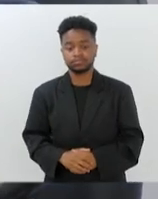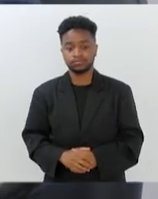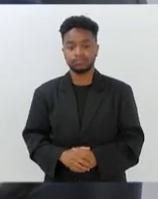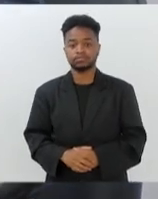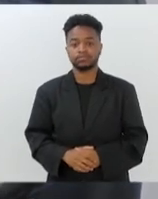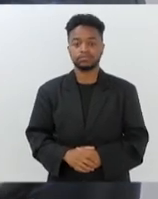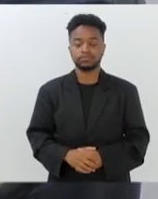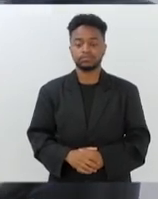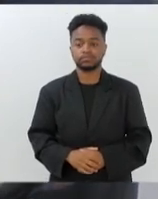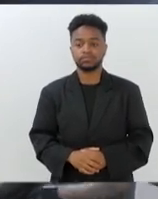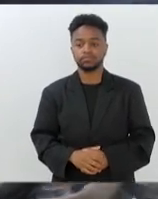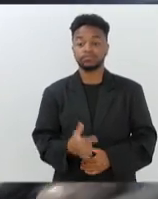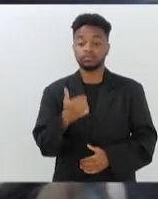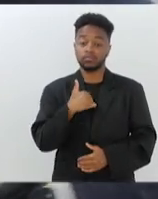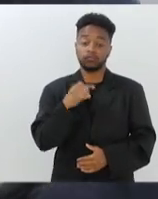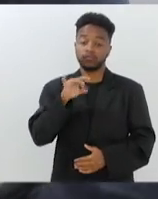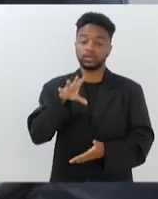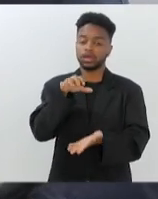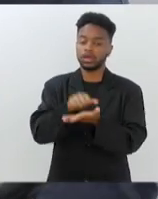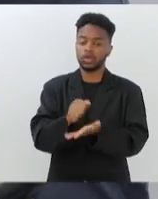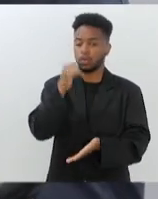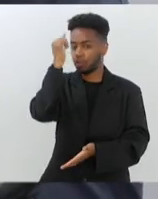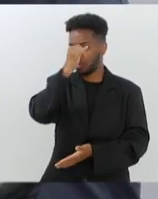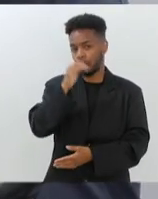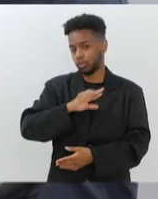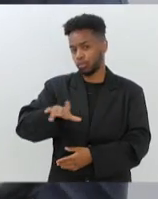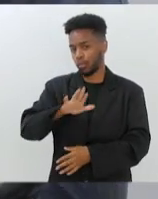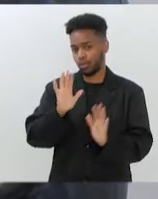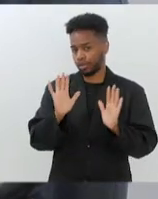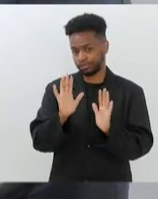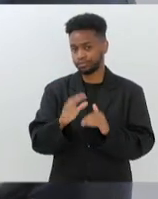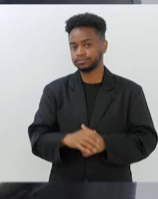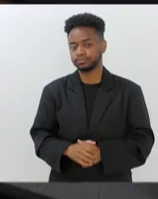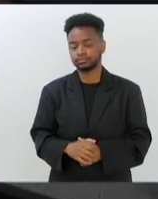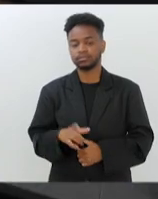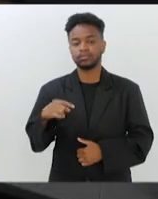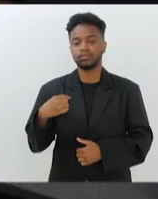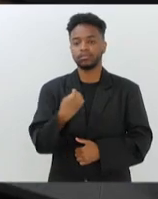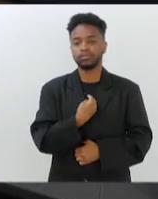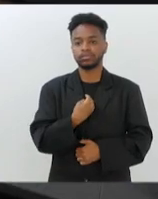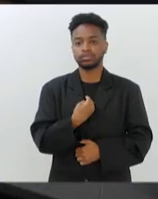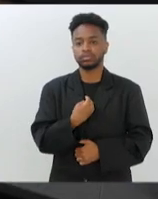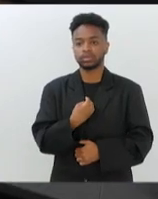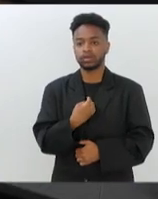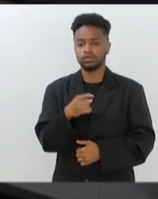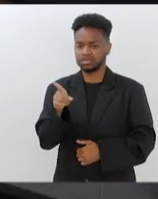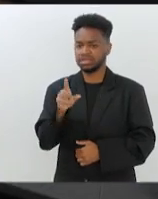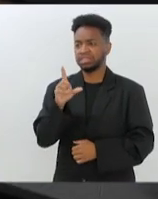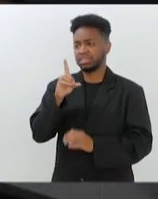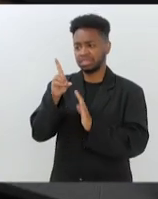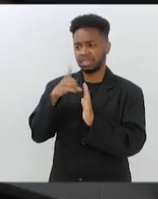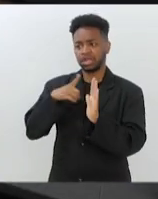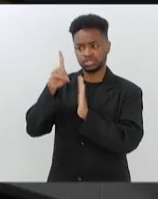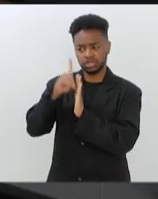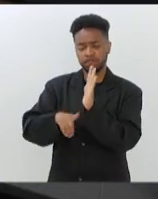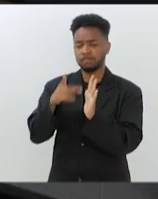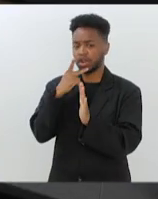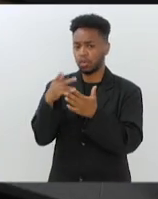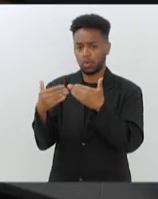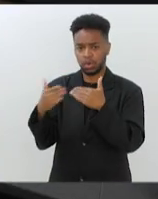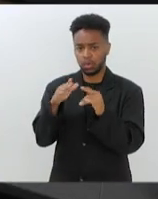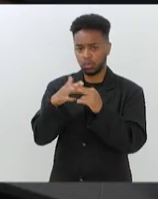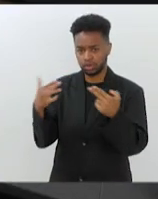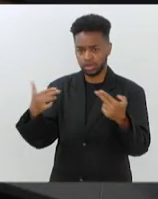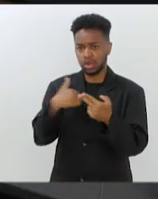tava só quero regitar que eu não sou bobo a gente tava olhando aqui eu sei da não acreditar que senhor tá